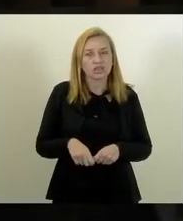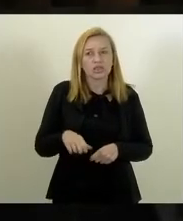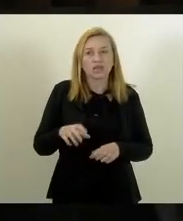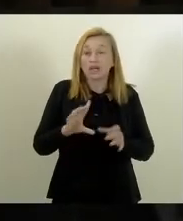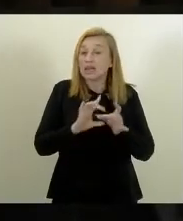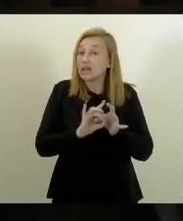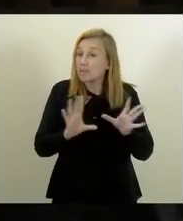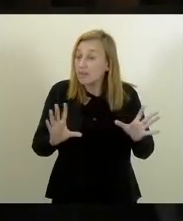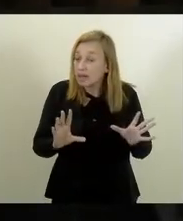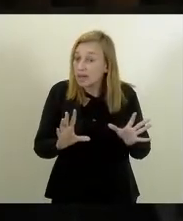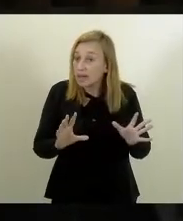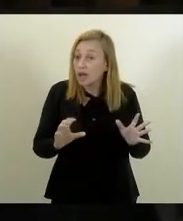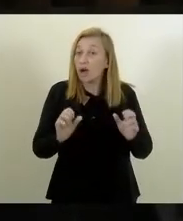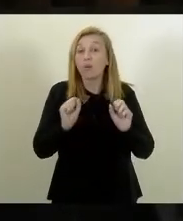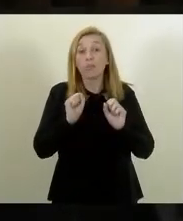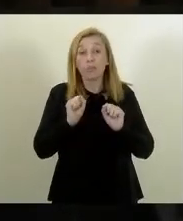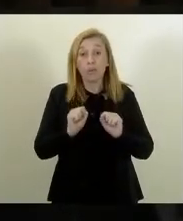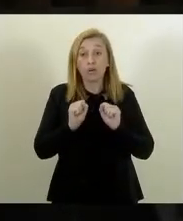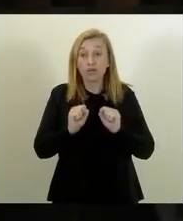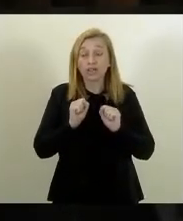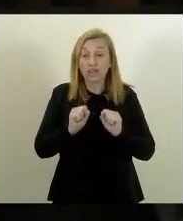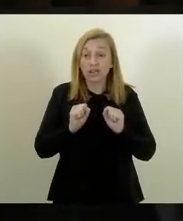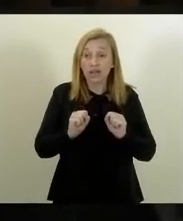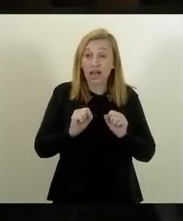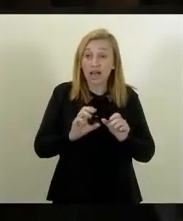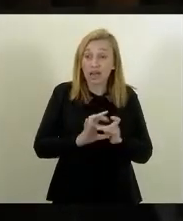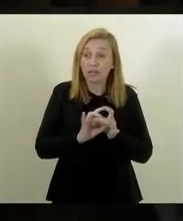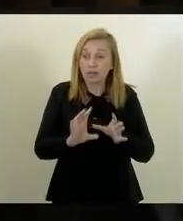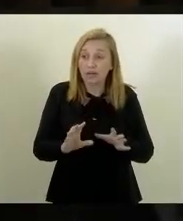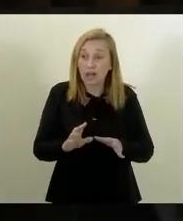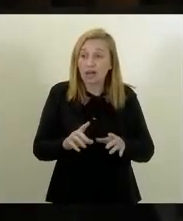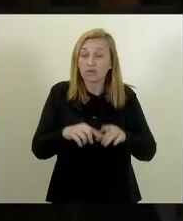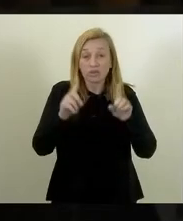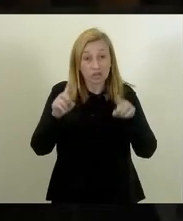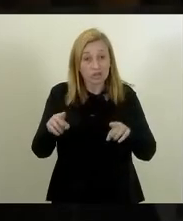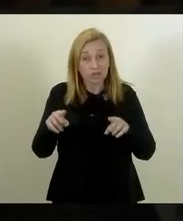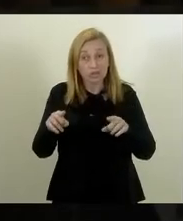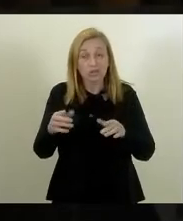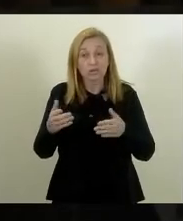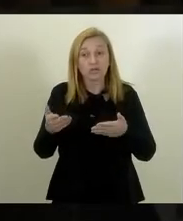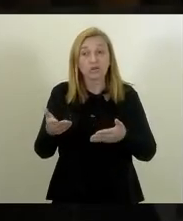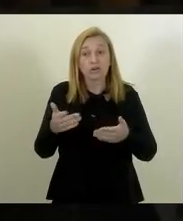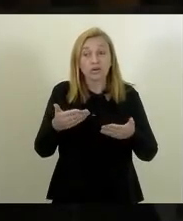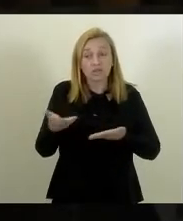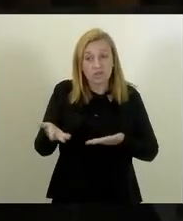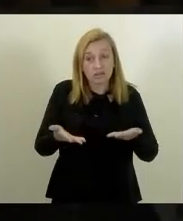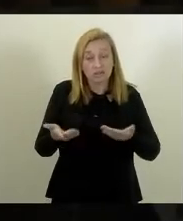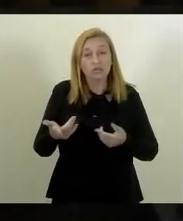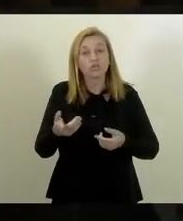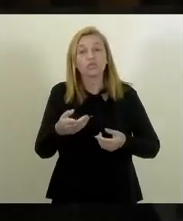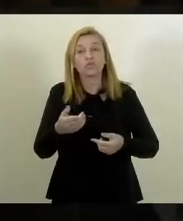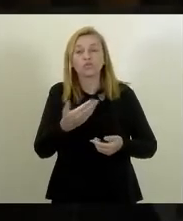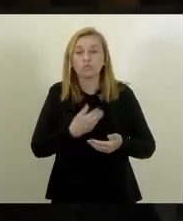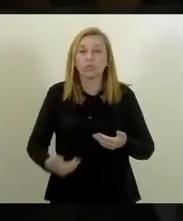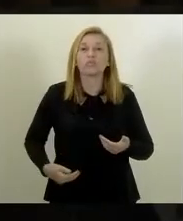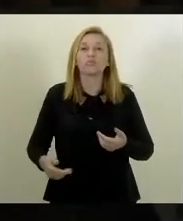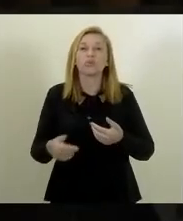autorizada, dando, poderá convocar com antecedência as audiências públicas para o debate do